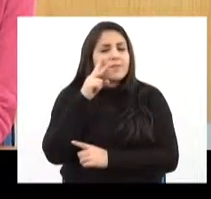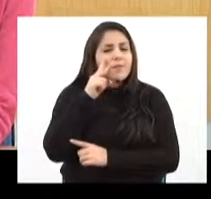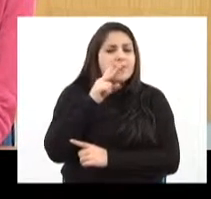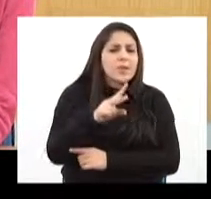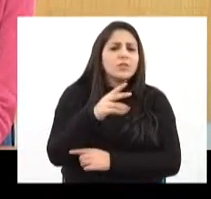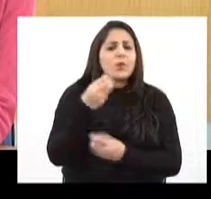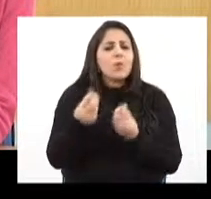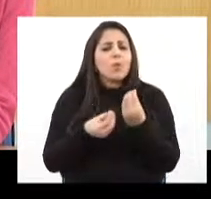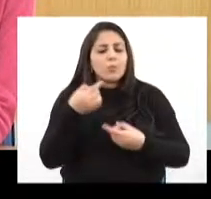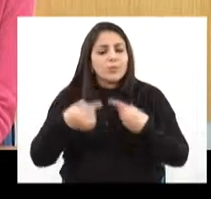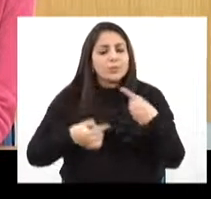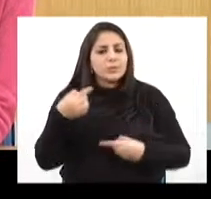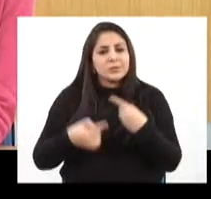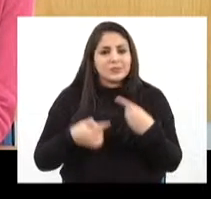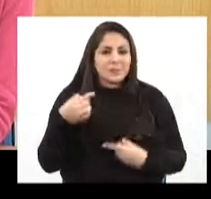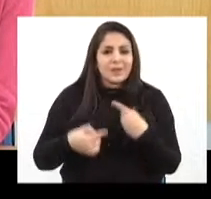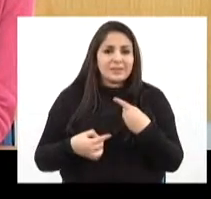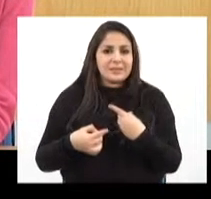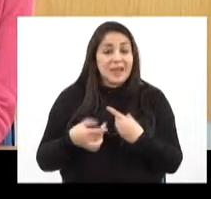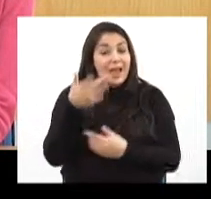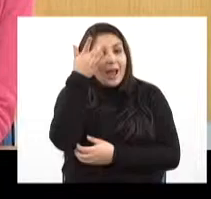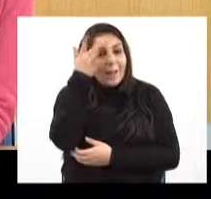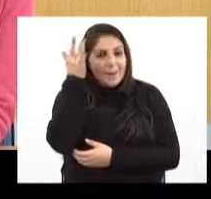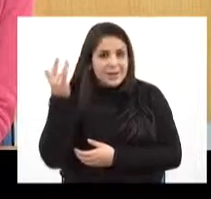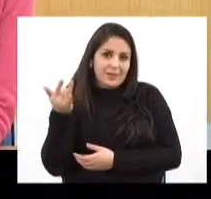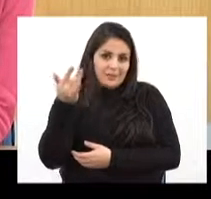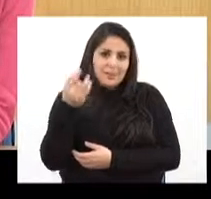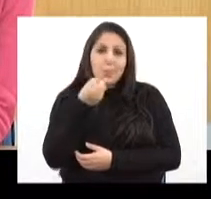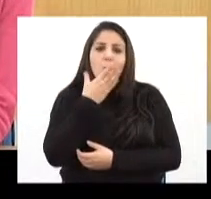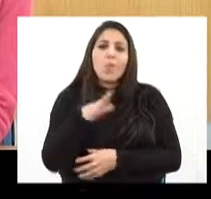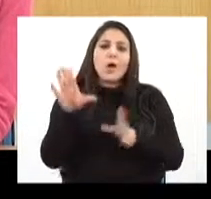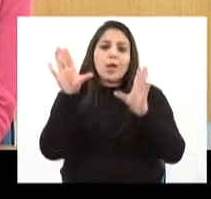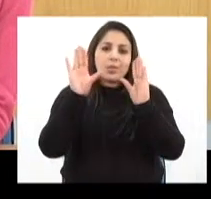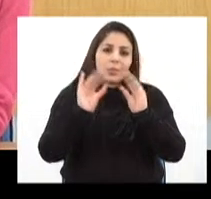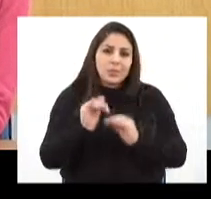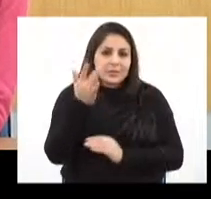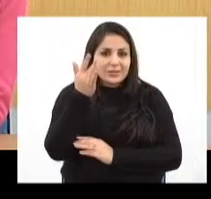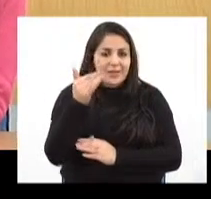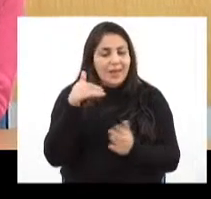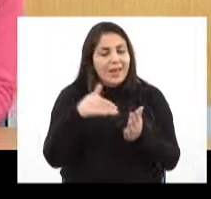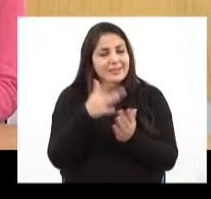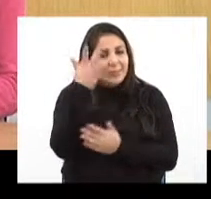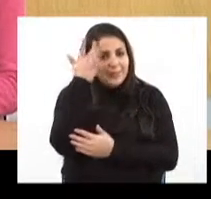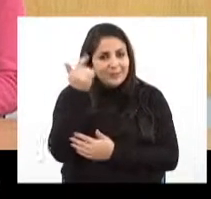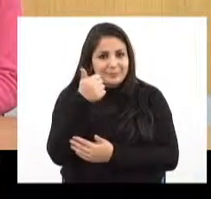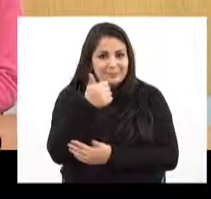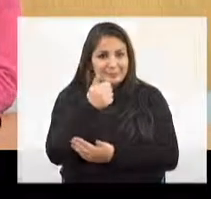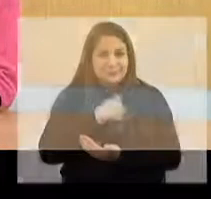edição do Jornal da Câmara de amanhã. Uma ótima noite para você e até lá!